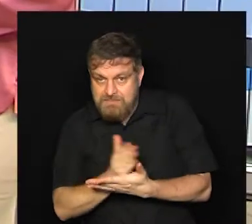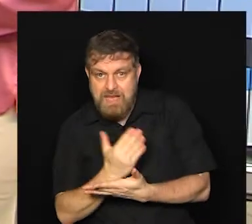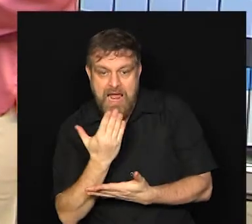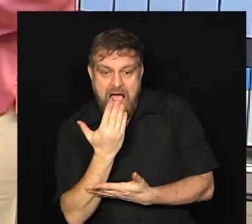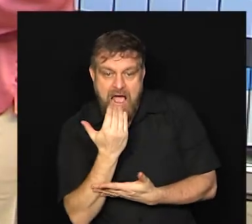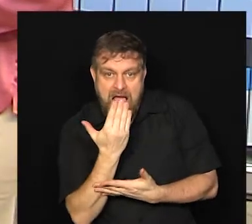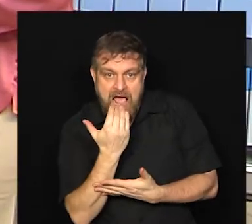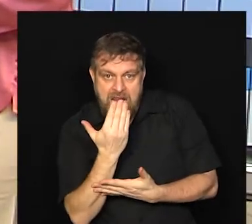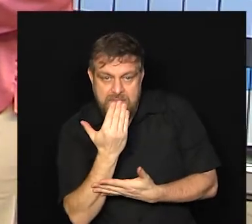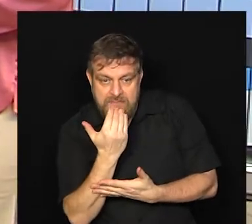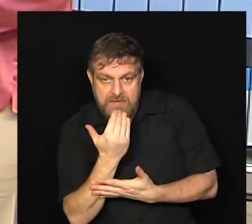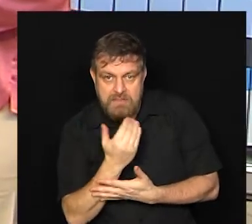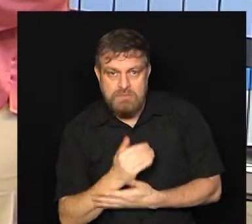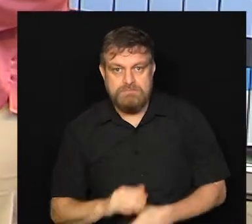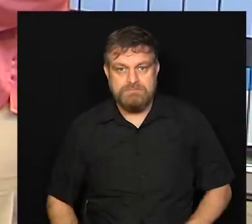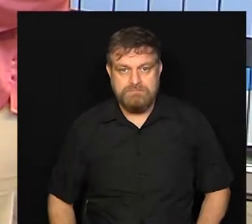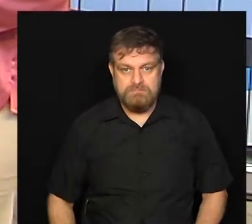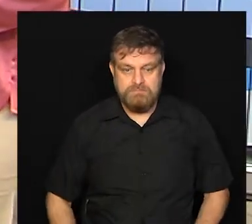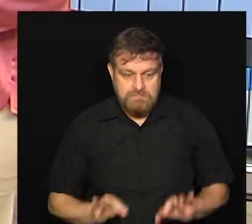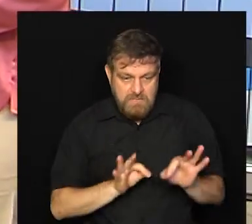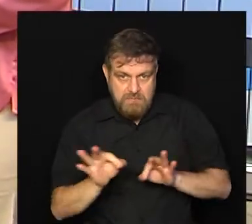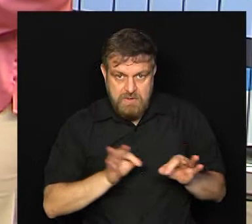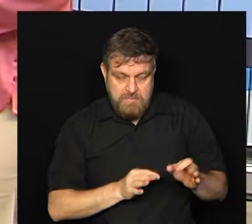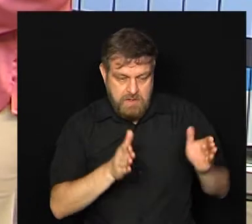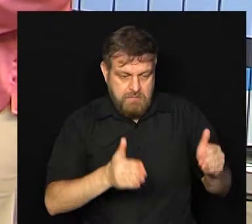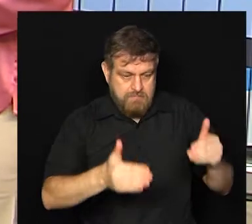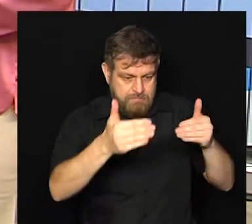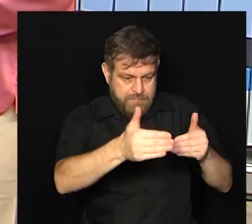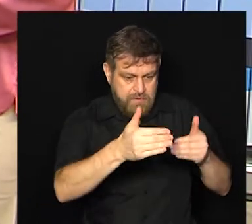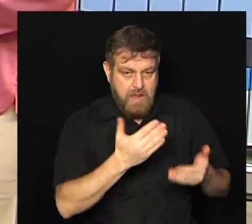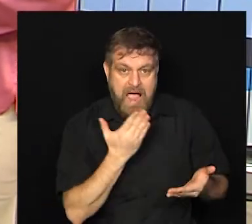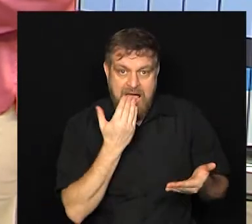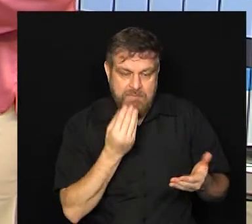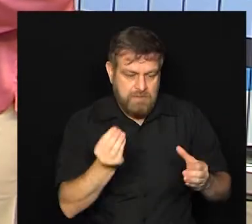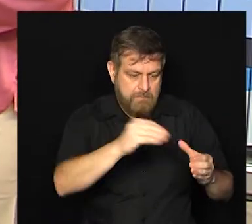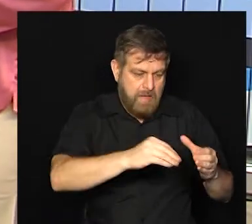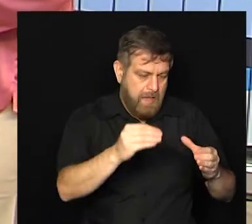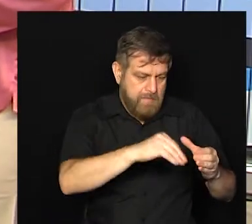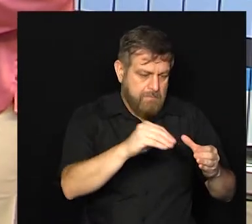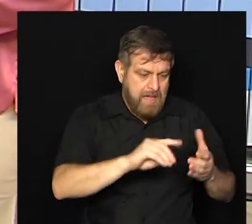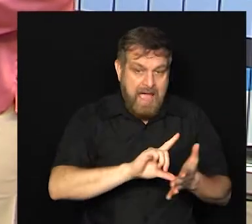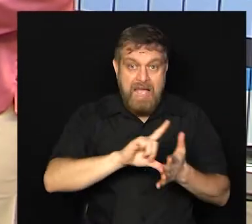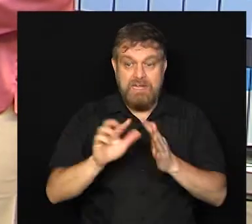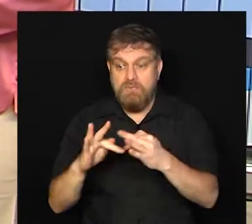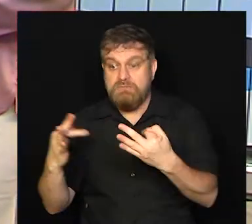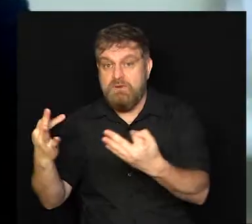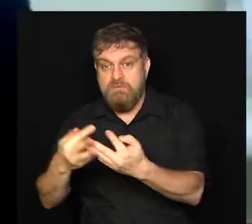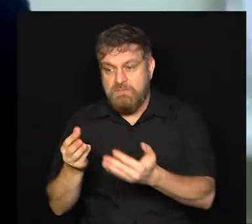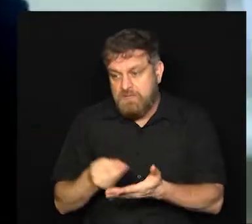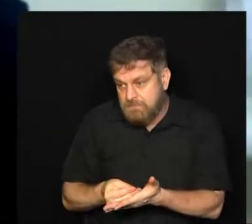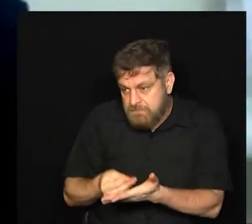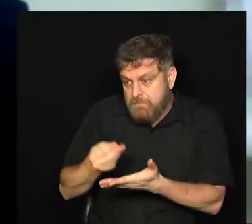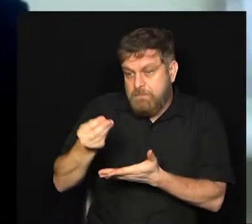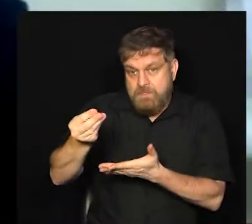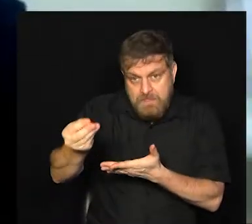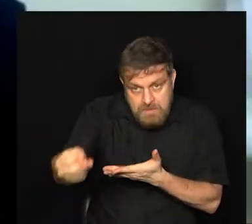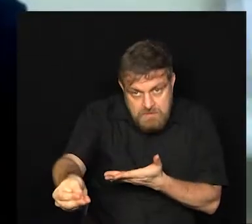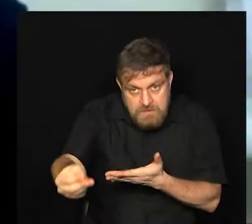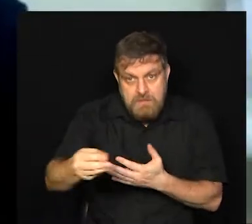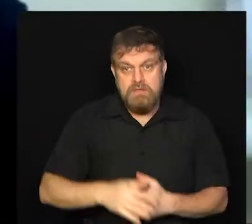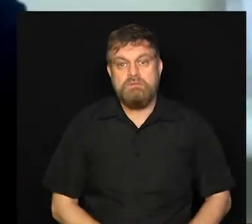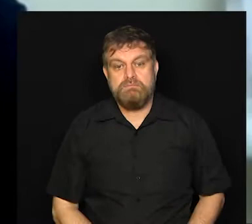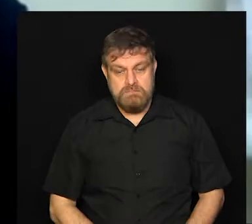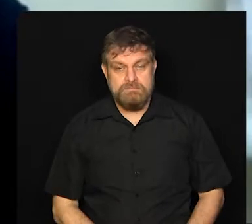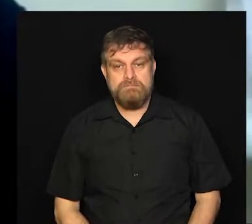receber esses alimentos, separar os alimentos, fazer os kits desses alimentos e atender as famílias entregando esses alimentos,